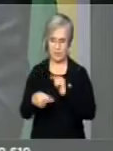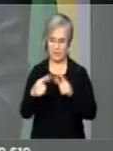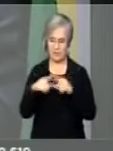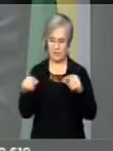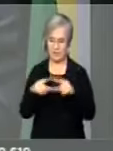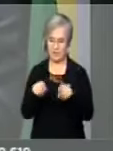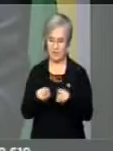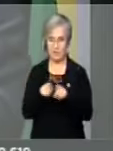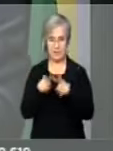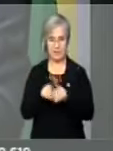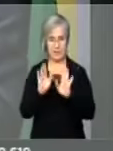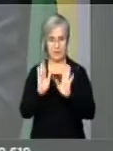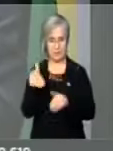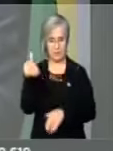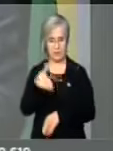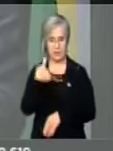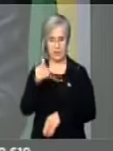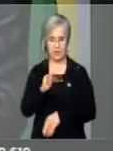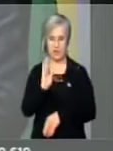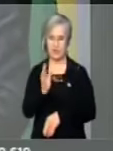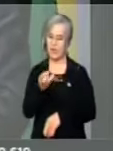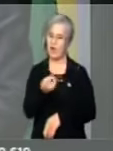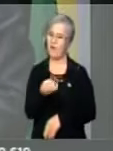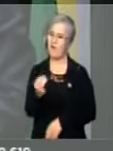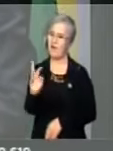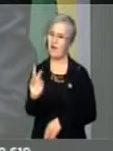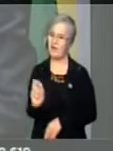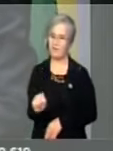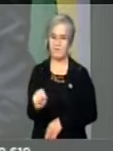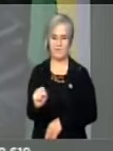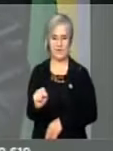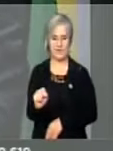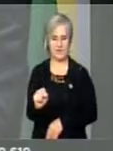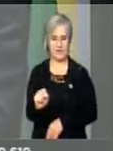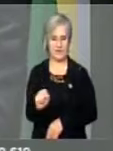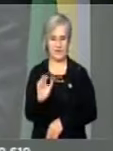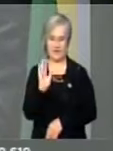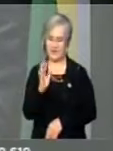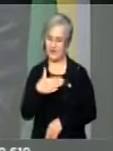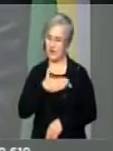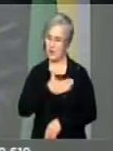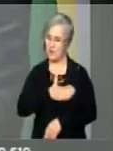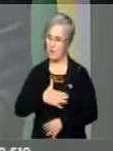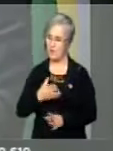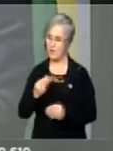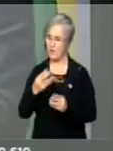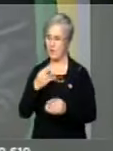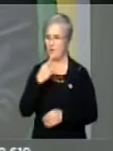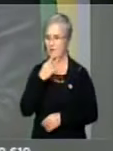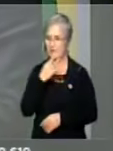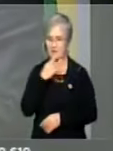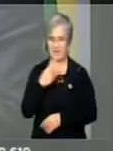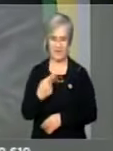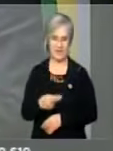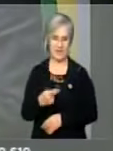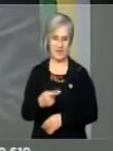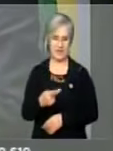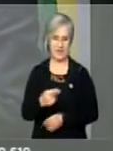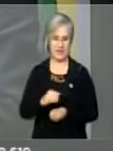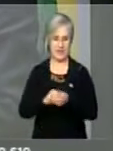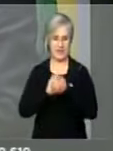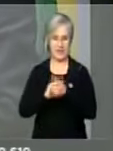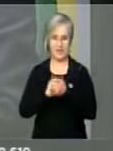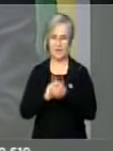já esteve conosco por várias vezes, em vários momentos, já é muito querido de todos nós aqui. A saudação